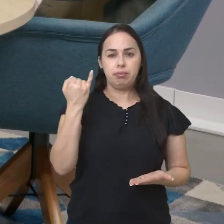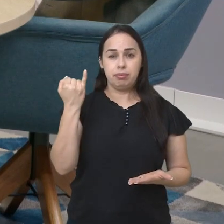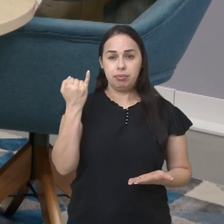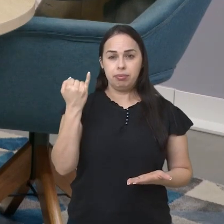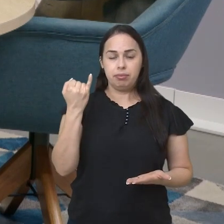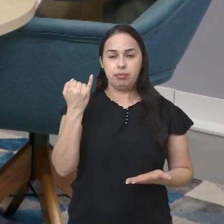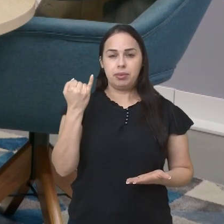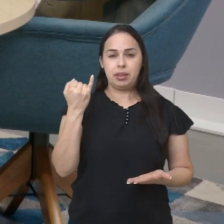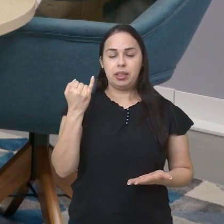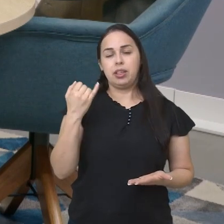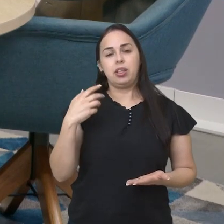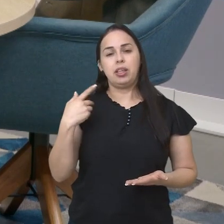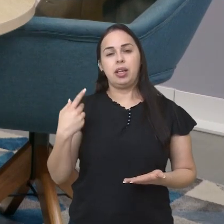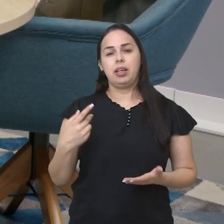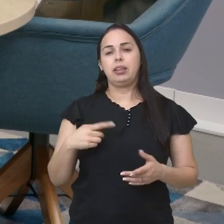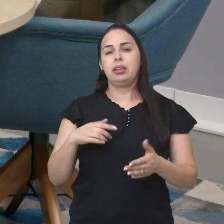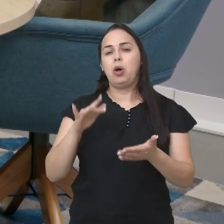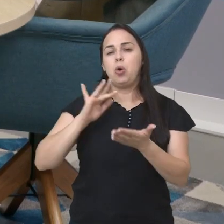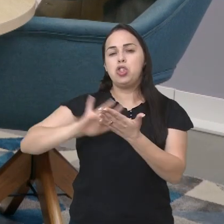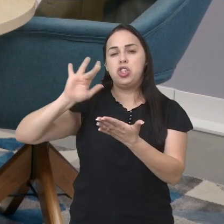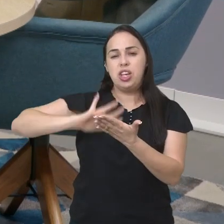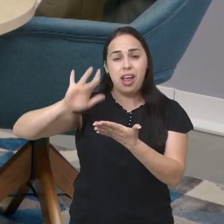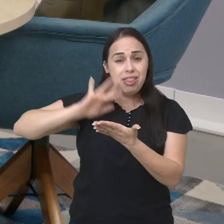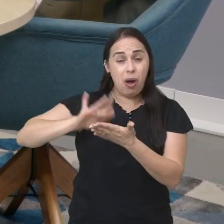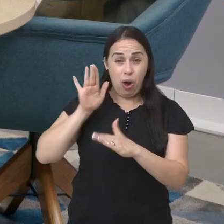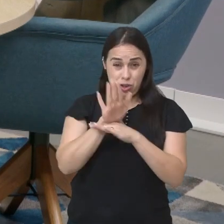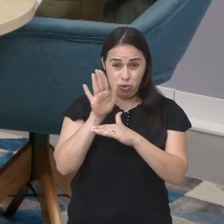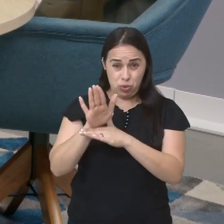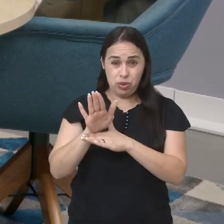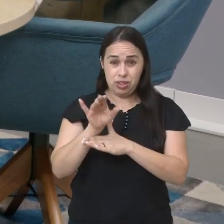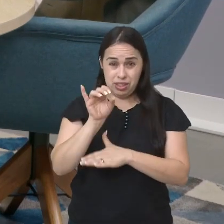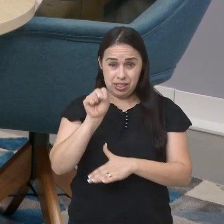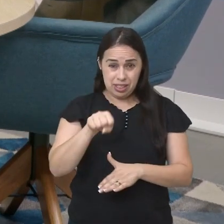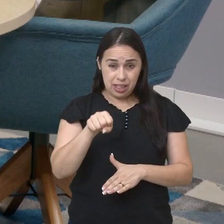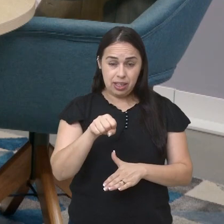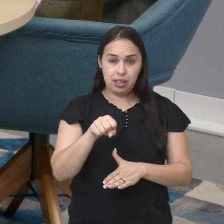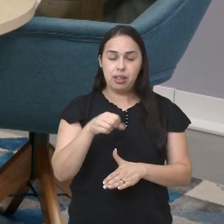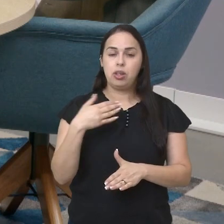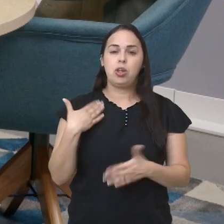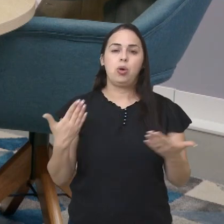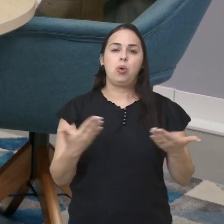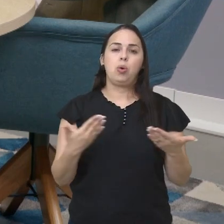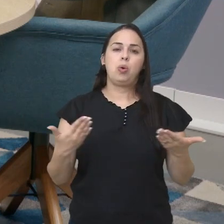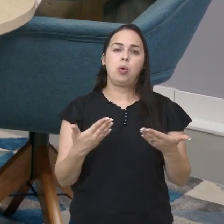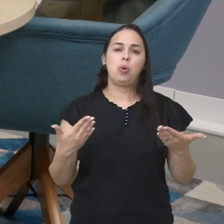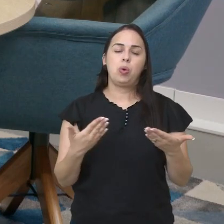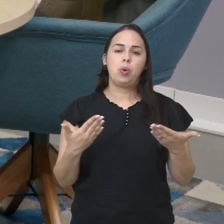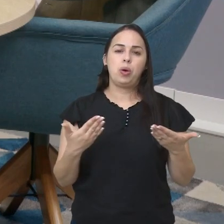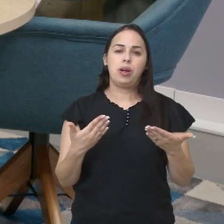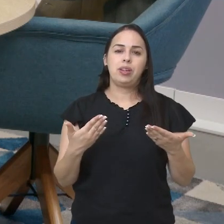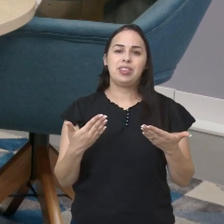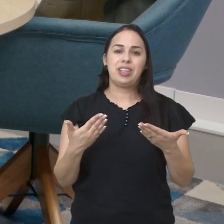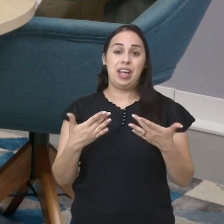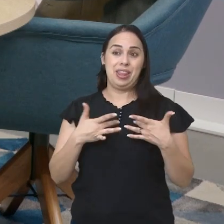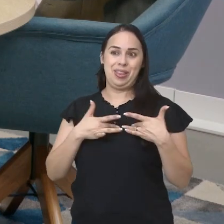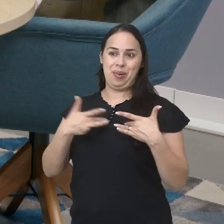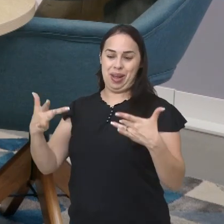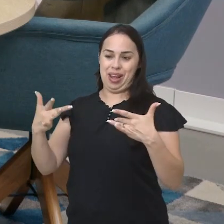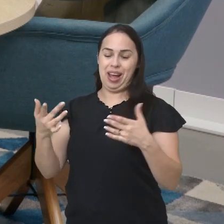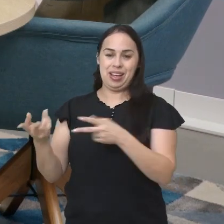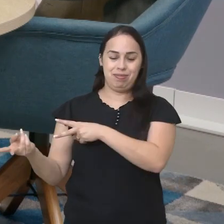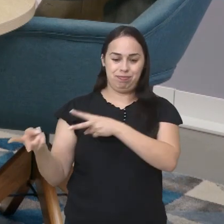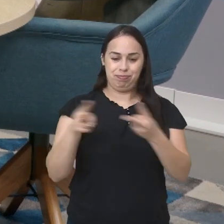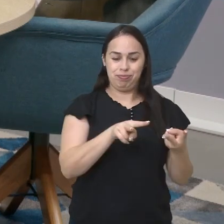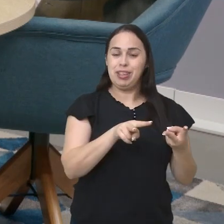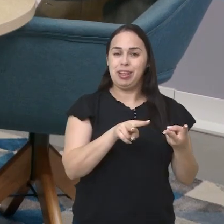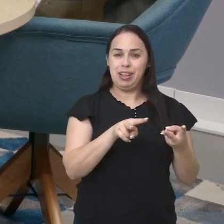presença digital auxiliou muito também, né? Porque hoje facilita também a forma de doar, as pessoas elas podem doar